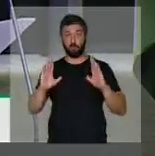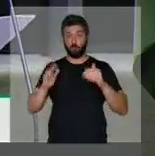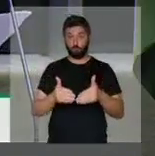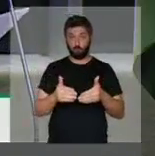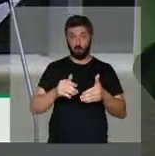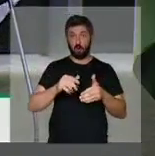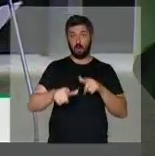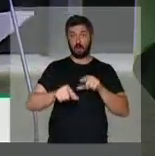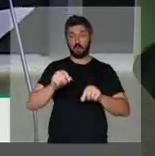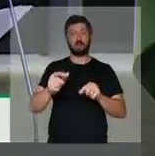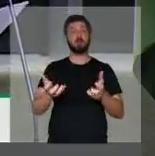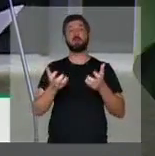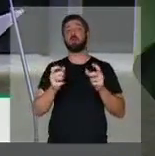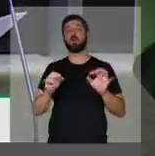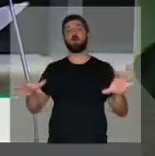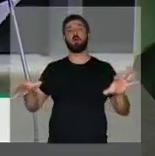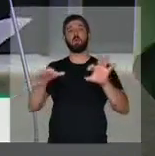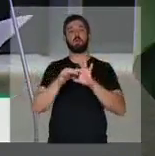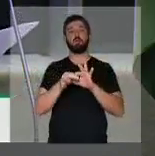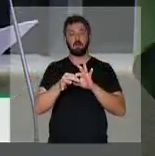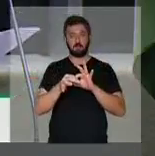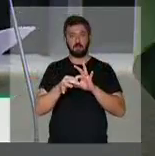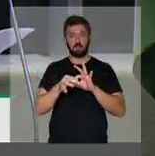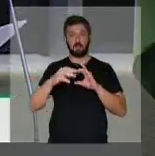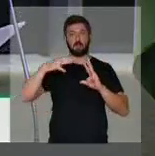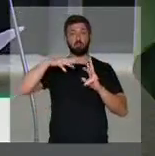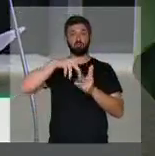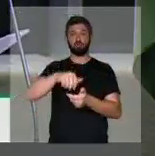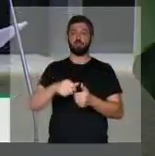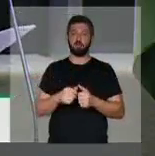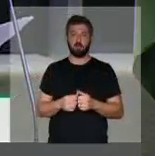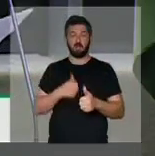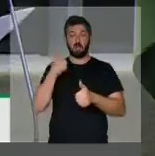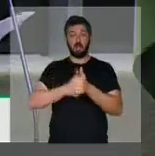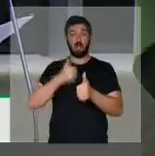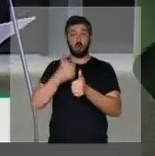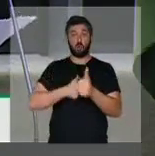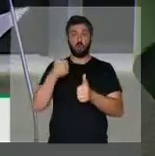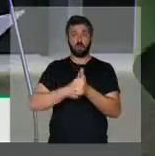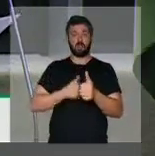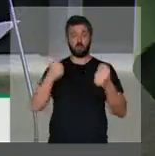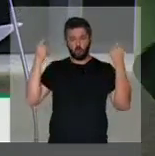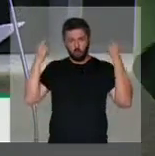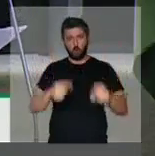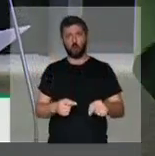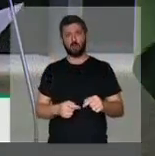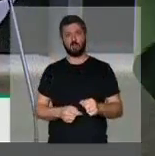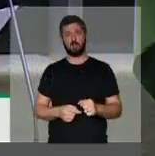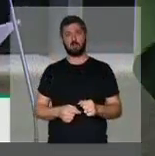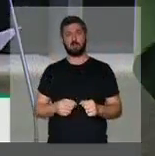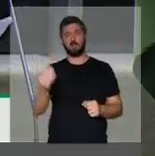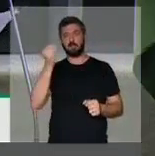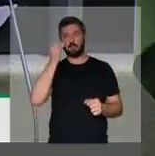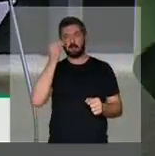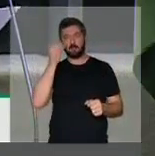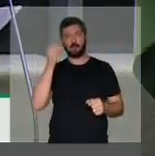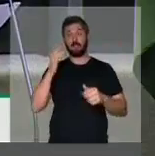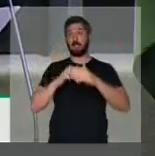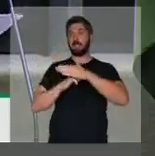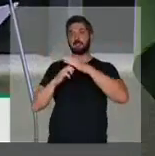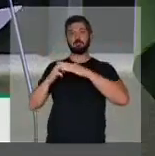Fórum Alternativo pretende unificar internacionalmente a luta contra a tentativa das